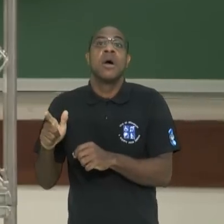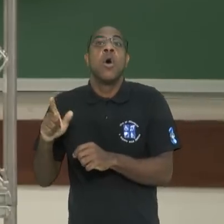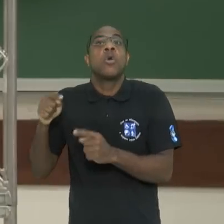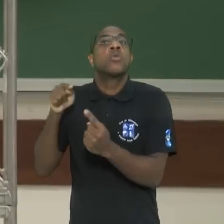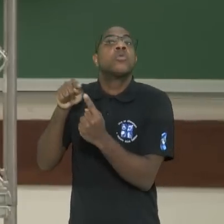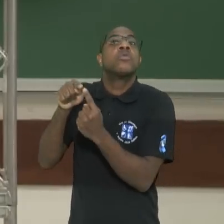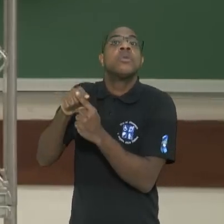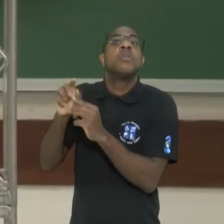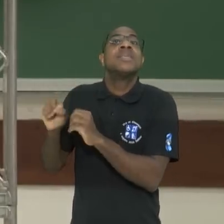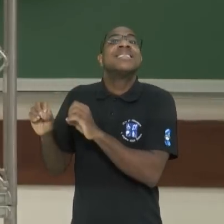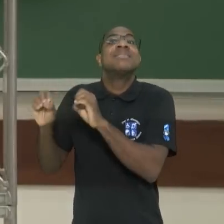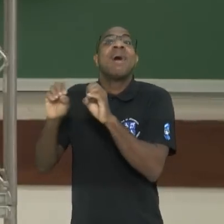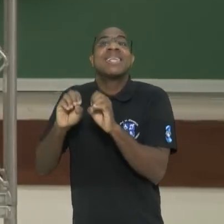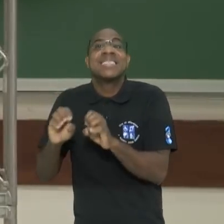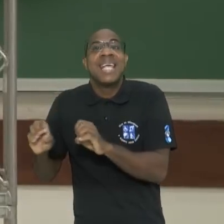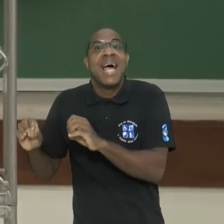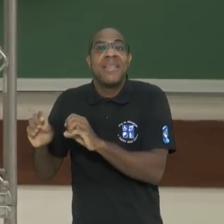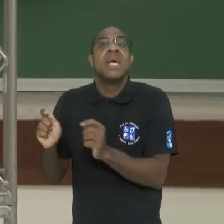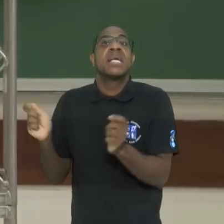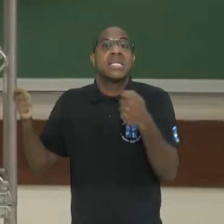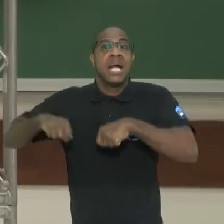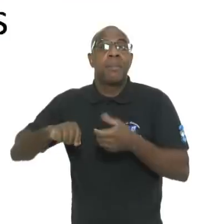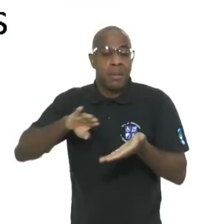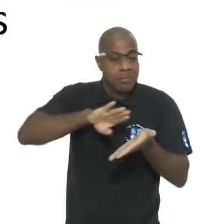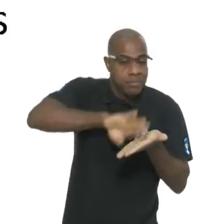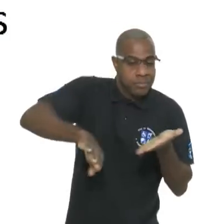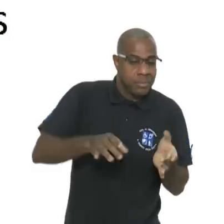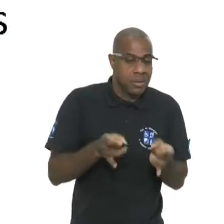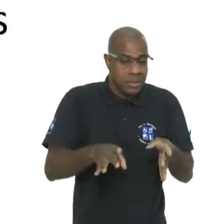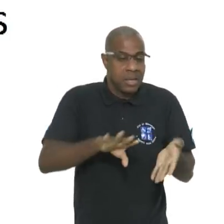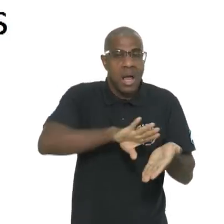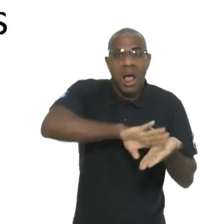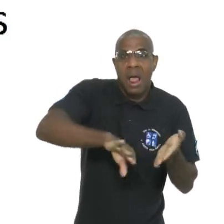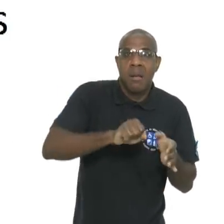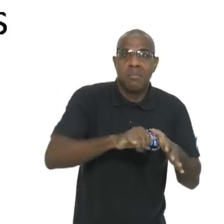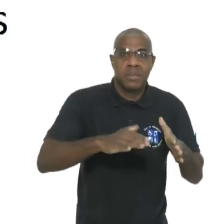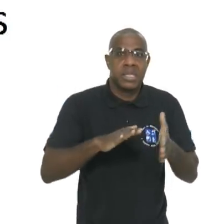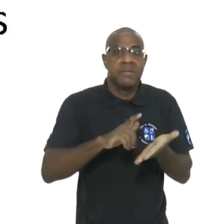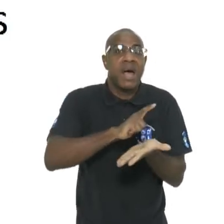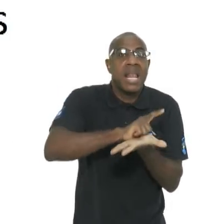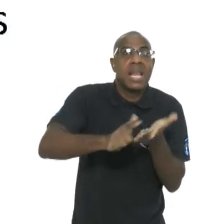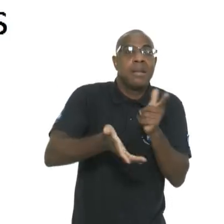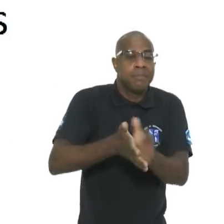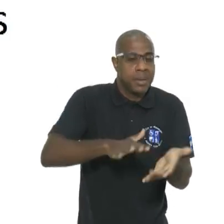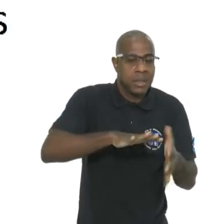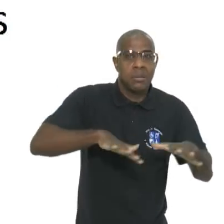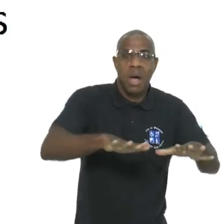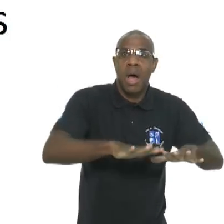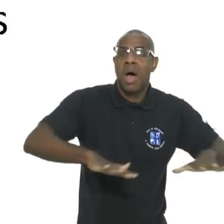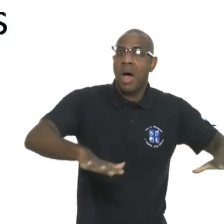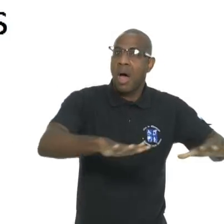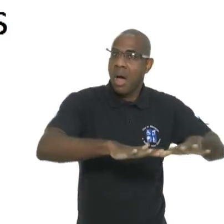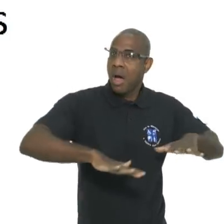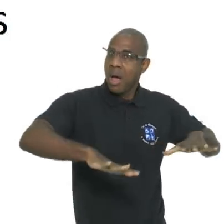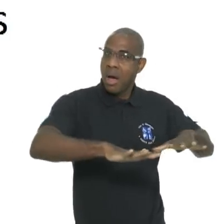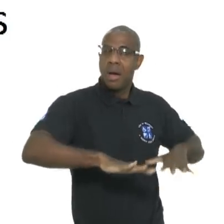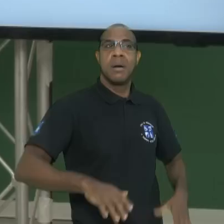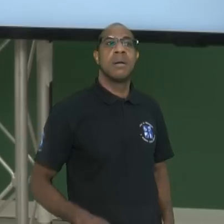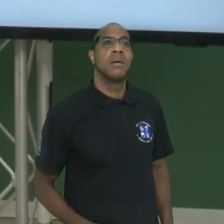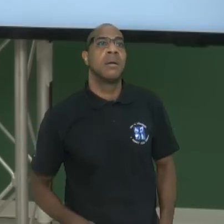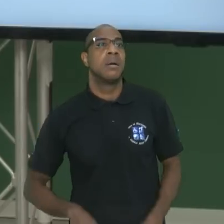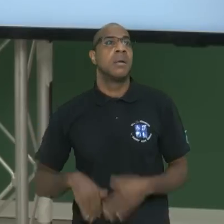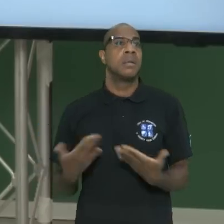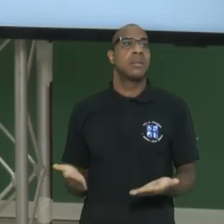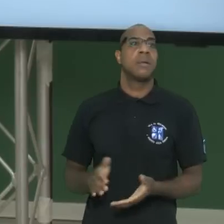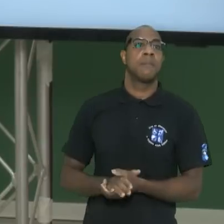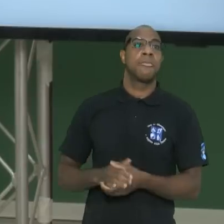Genial, pessoal! A mesma coisa acontece com agrotóxicos. Nós sabemos que hoje, para ocorrer a produção de alimento para uma população